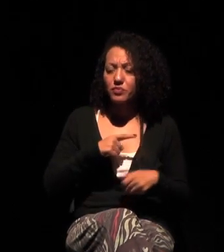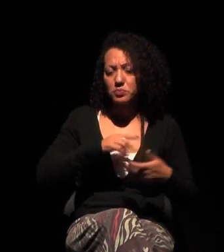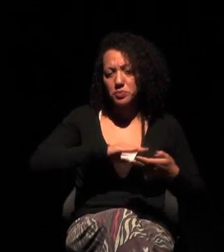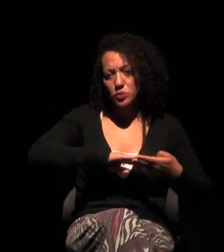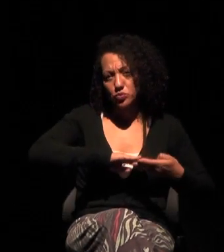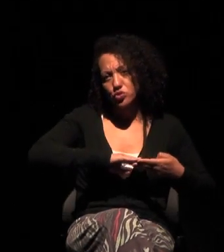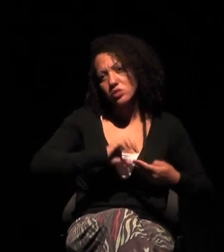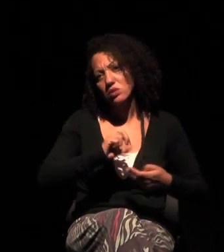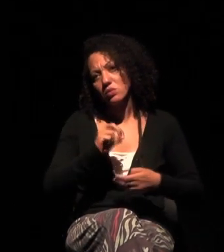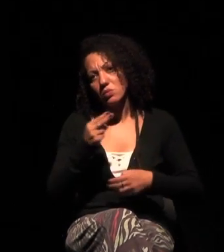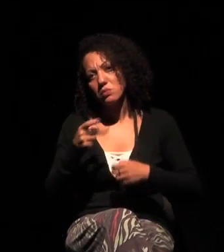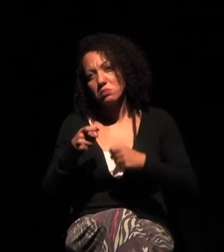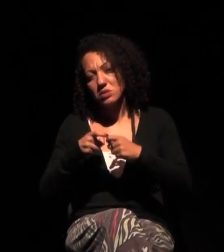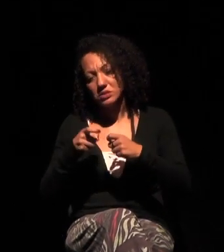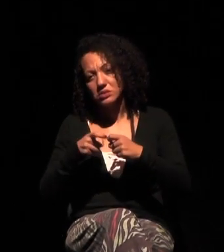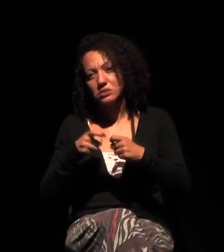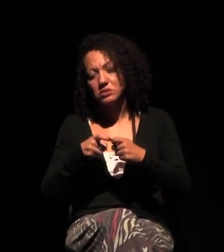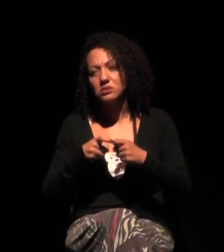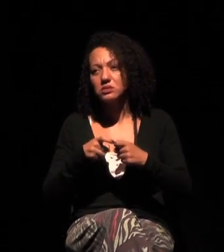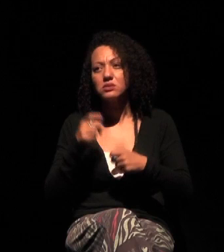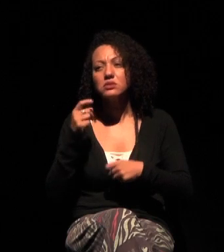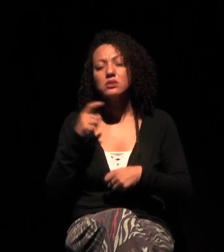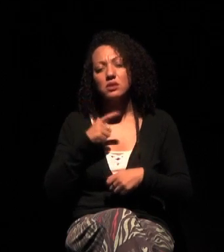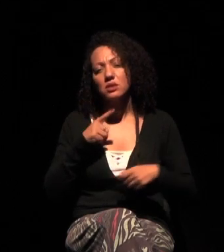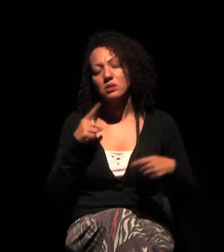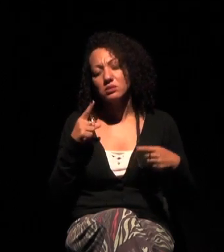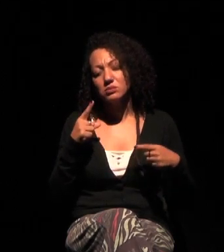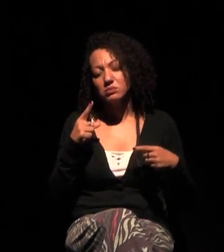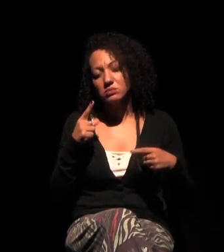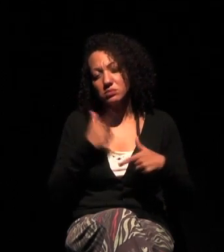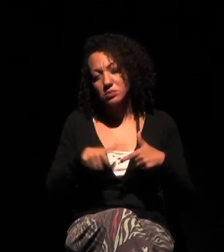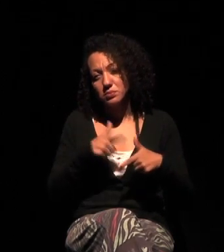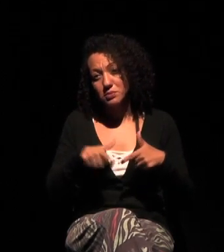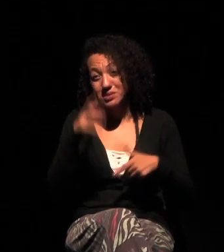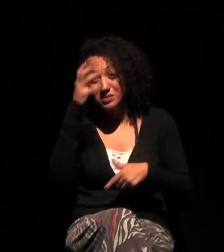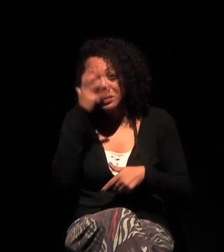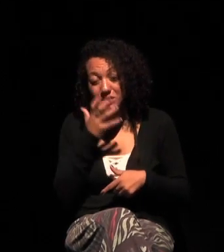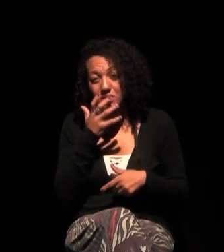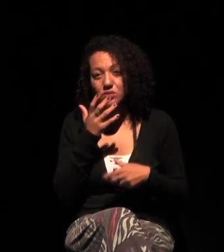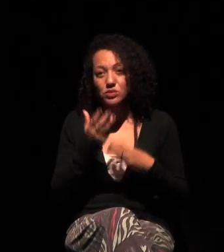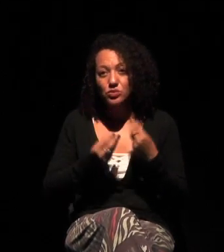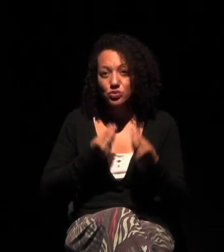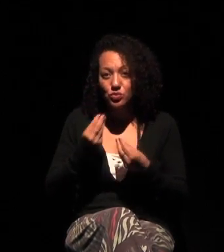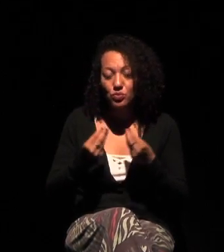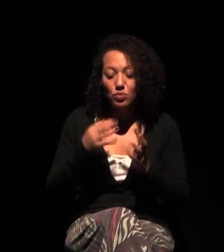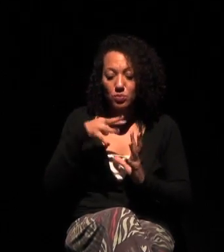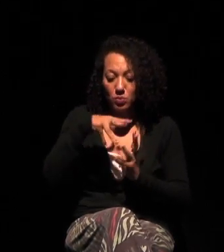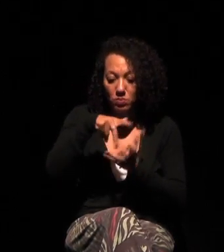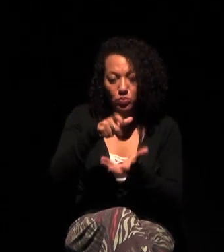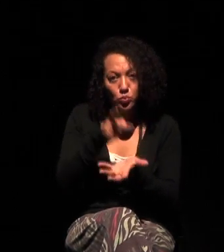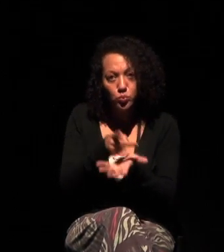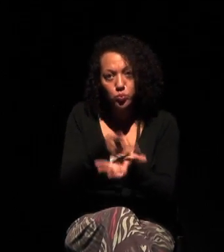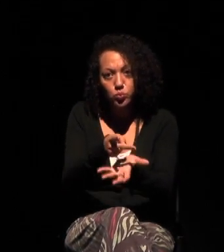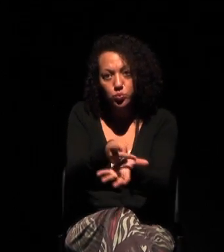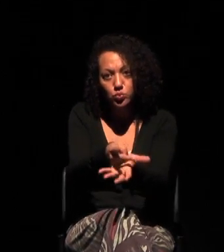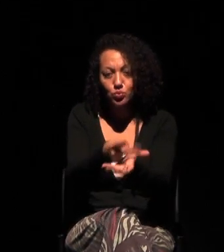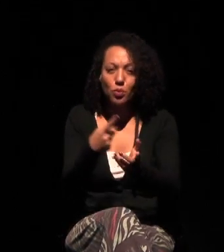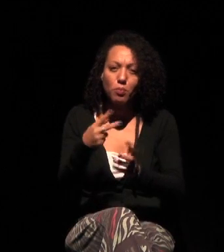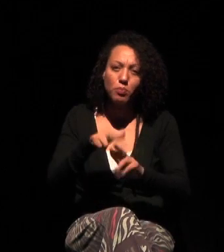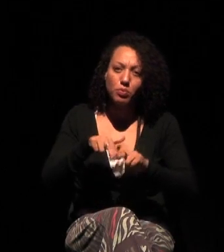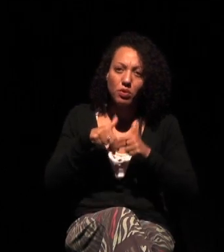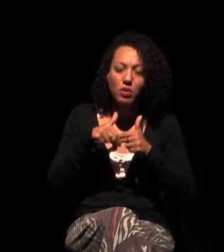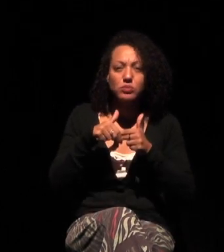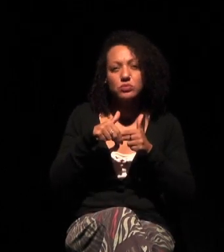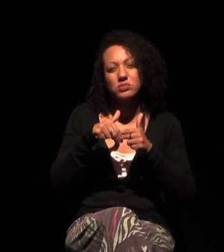nós enfrentamos um problema seríssimo de sobrevivência física do mundo um aquecimento